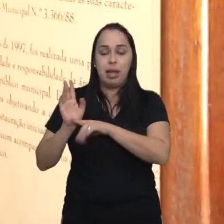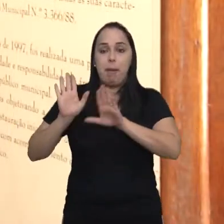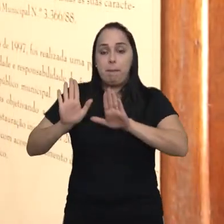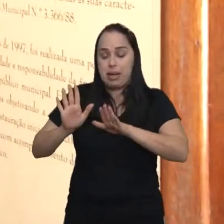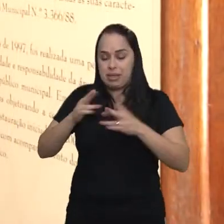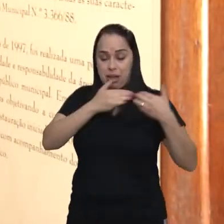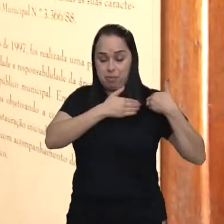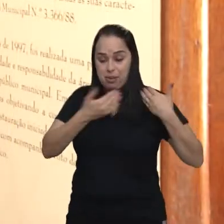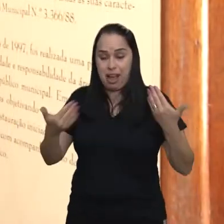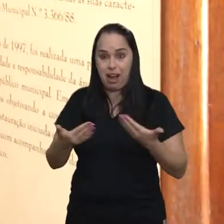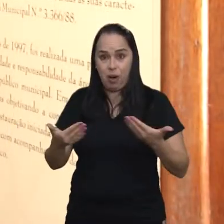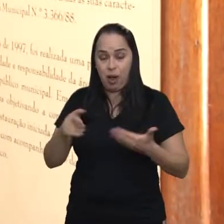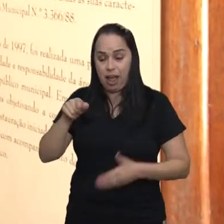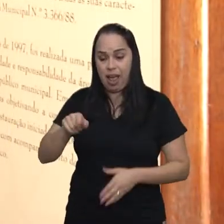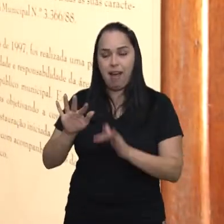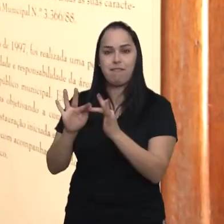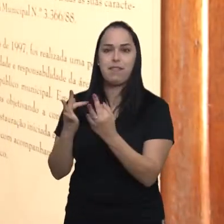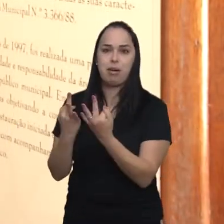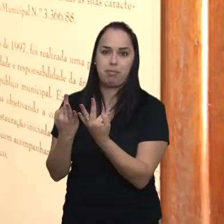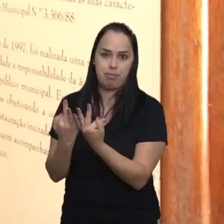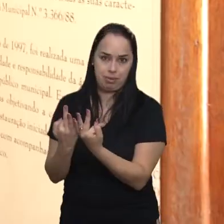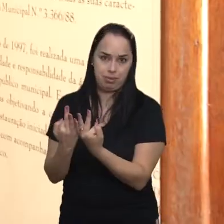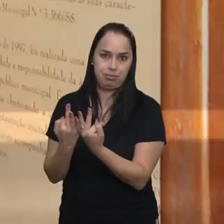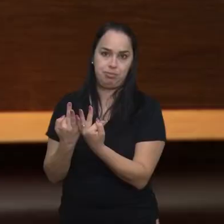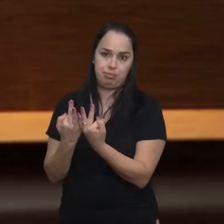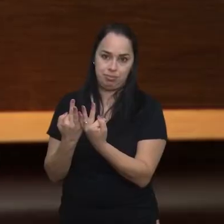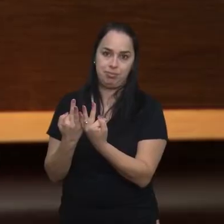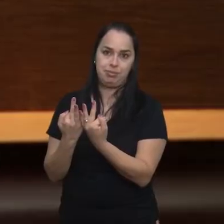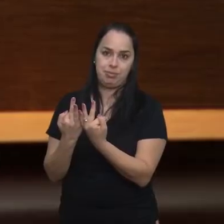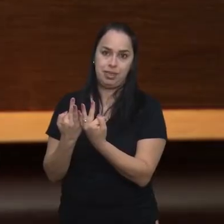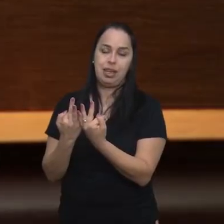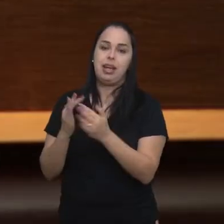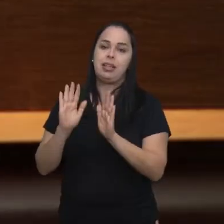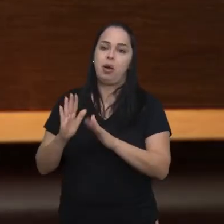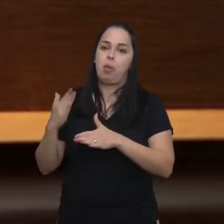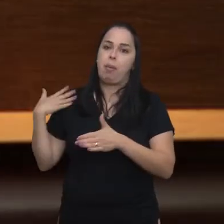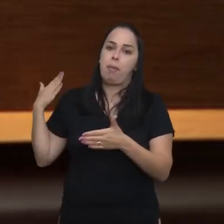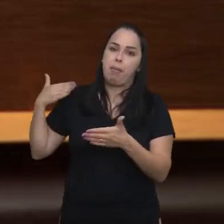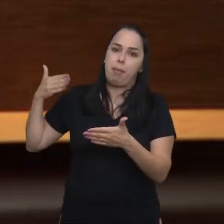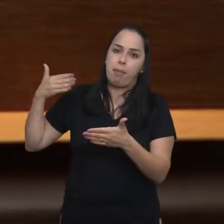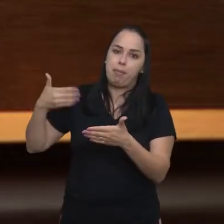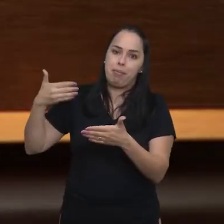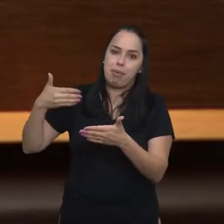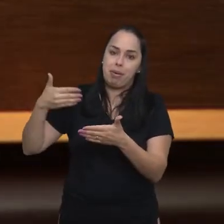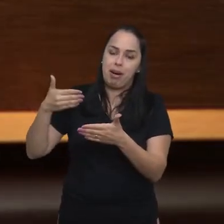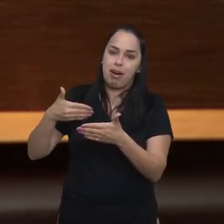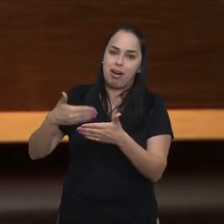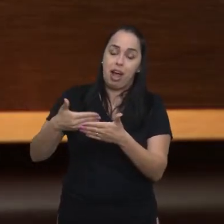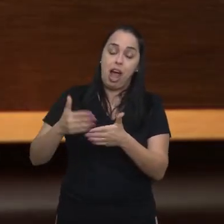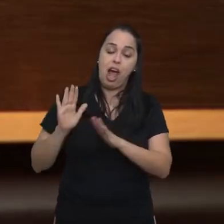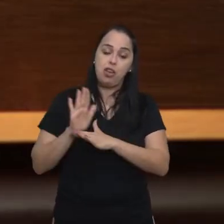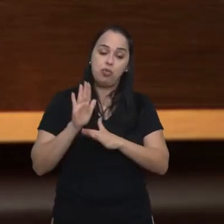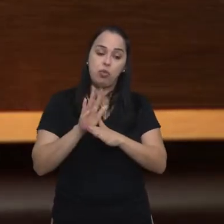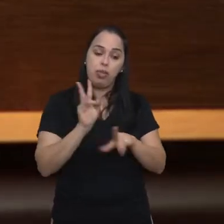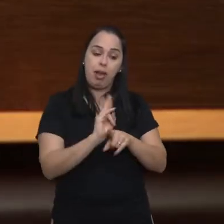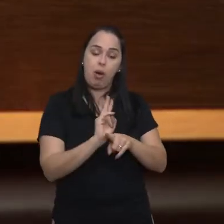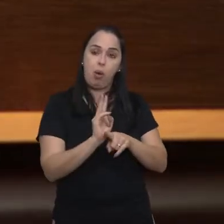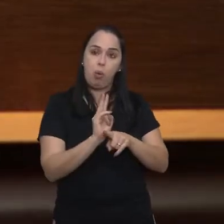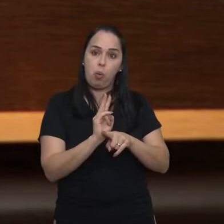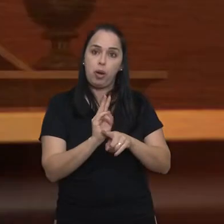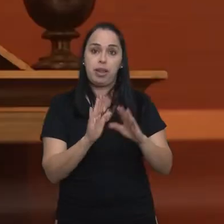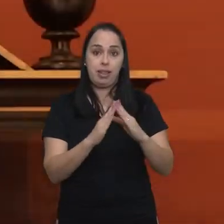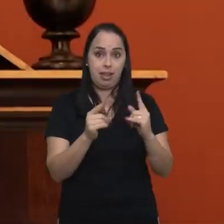capela a própria família. E eles tiveram diversas pessoas que ao longo do tempo foi cuidando da